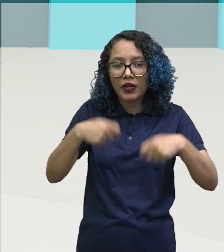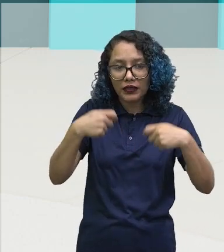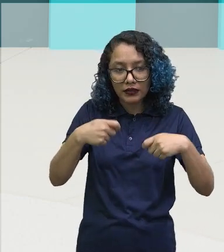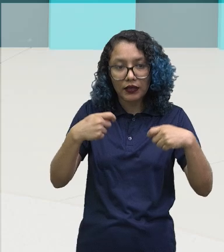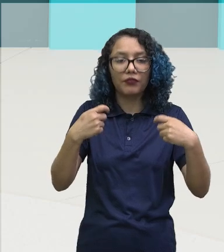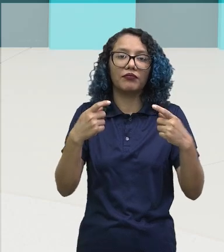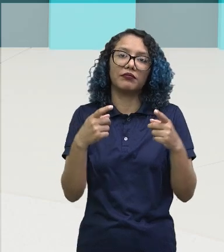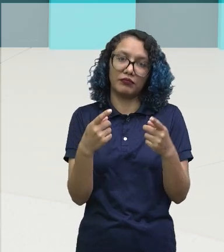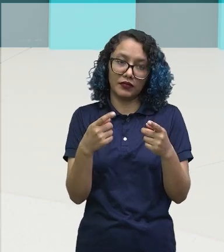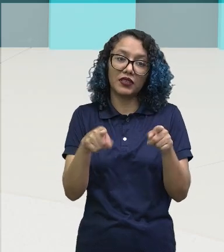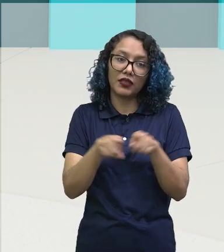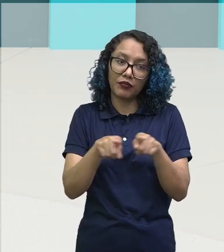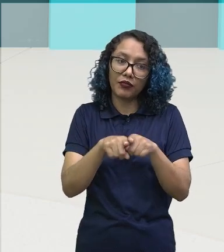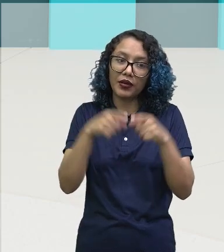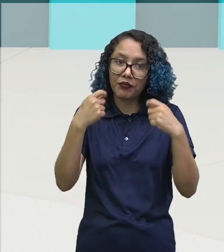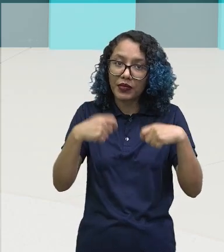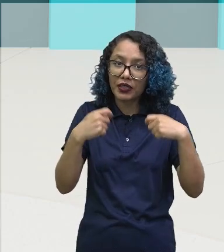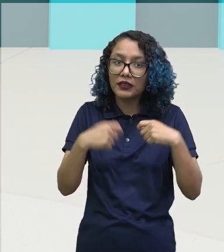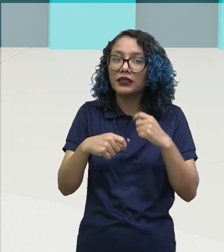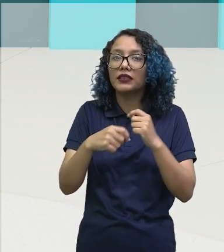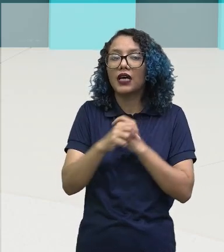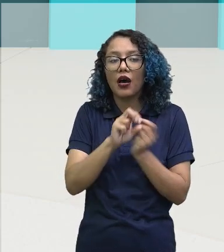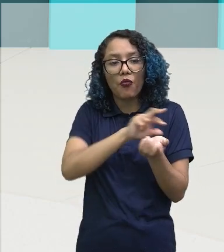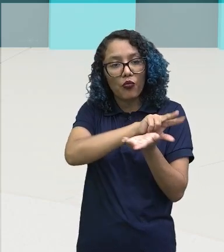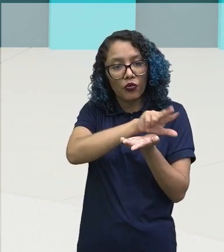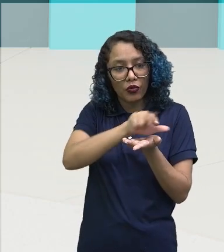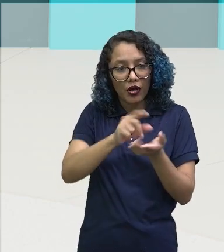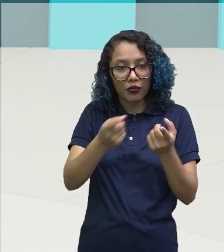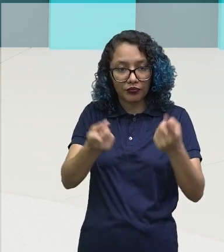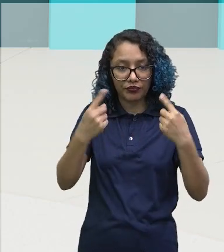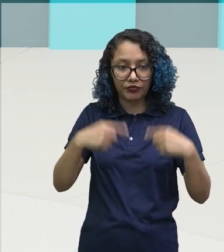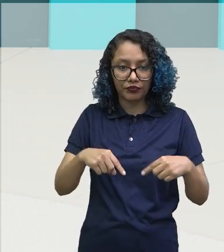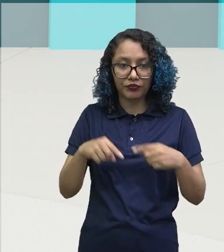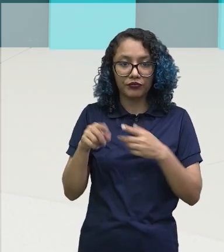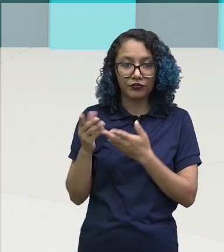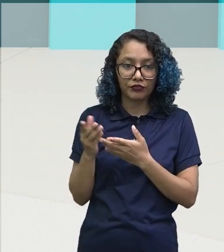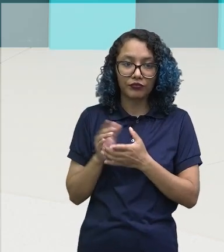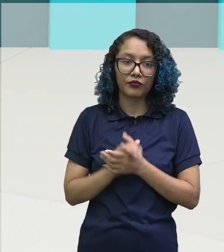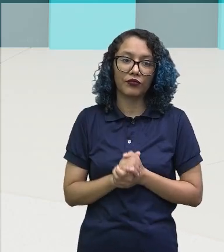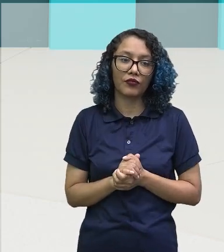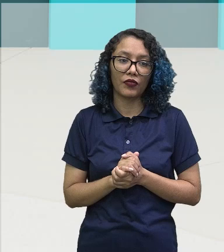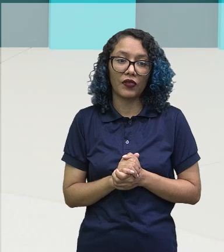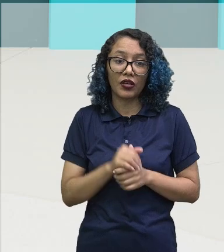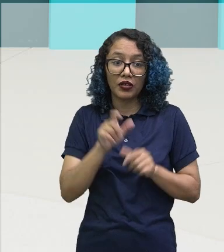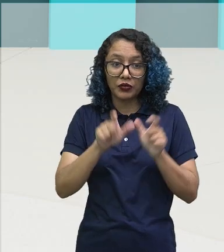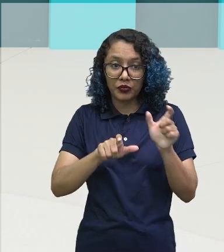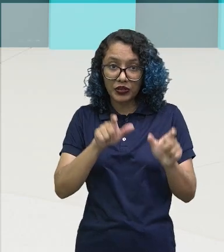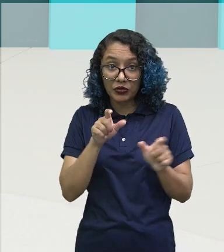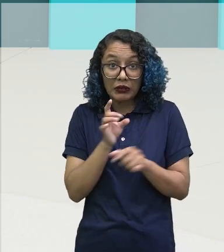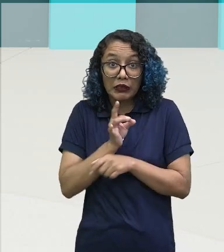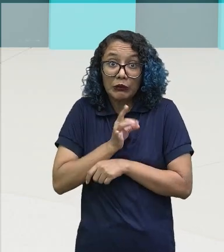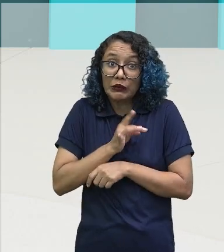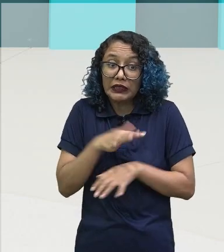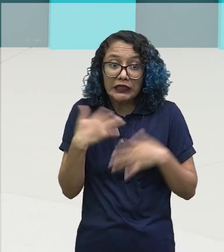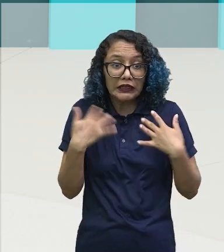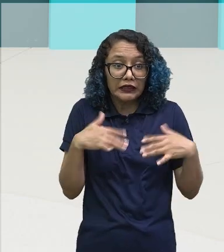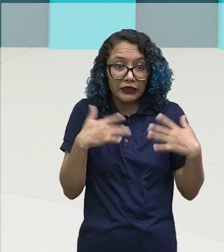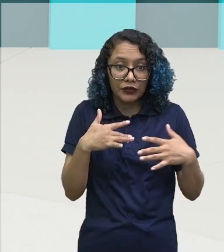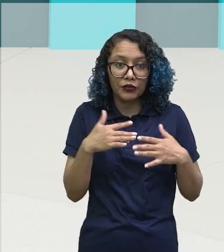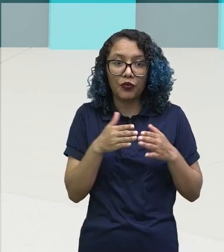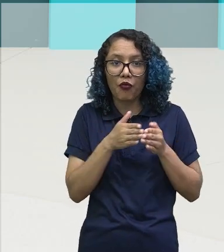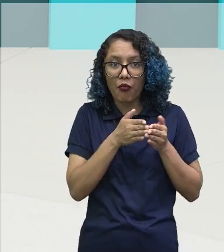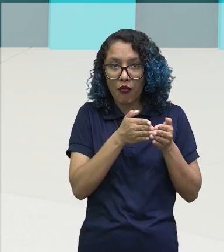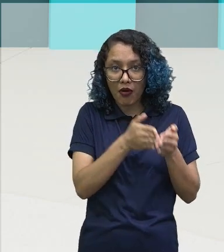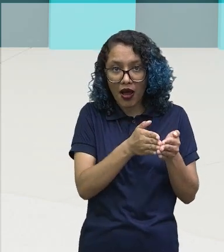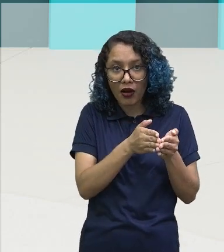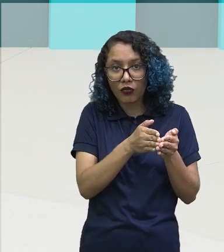no plural. Perceberam? Apavorados, os passageiros desceram do barco. Então, aqui, mais uma